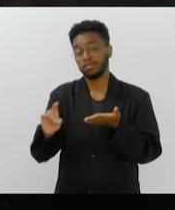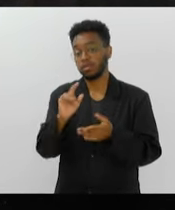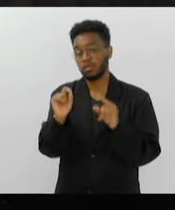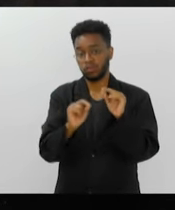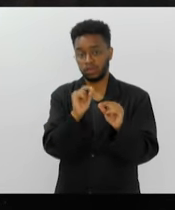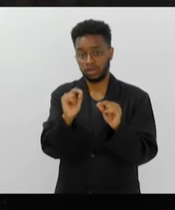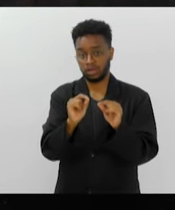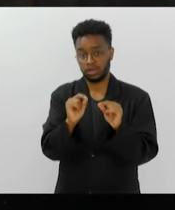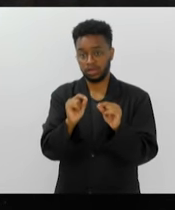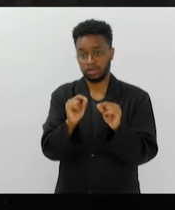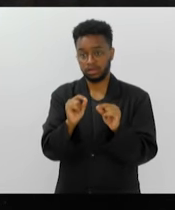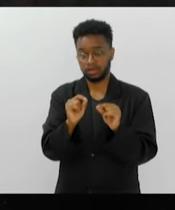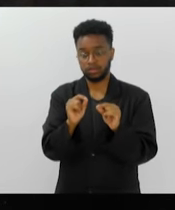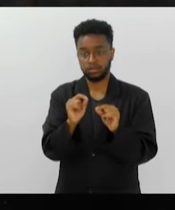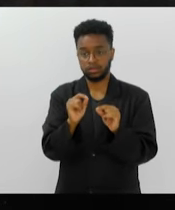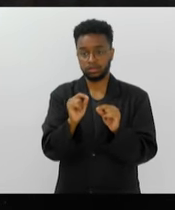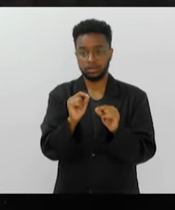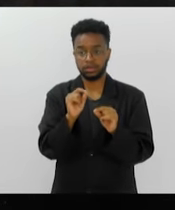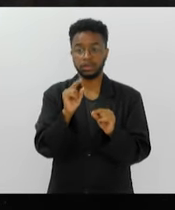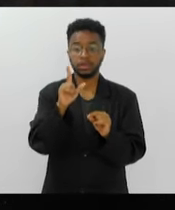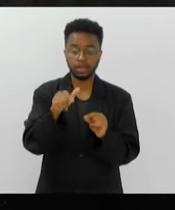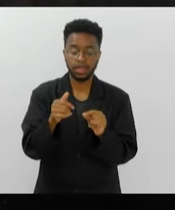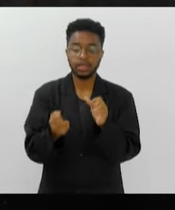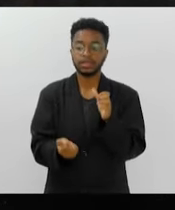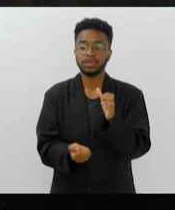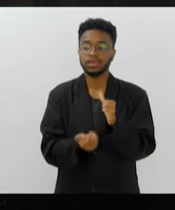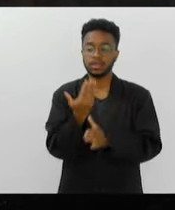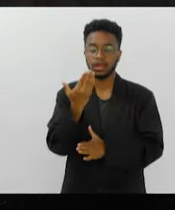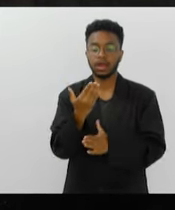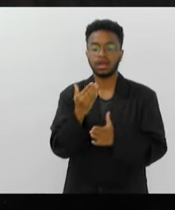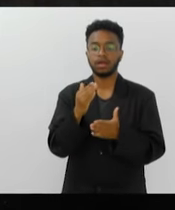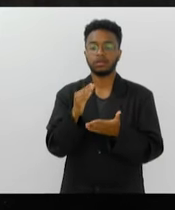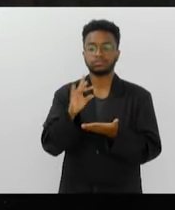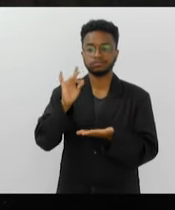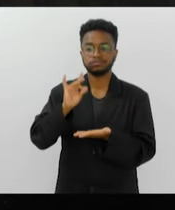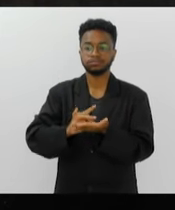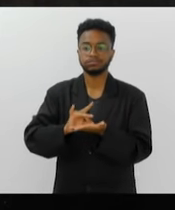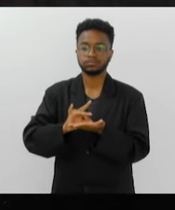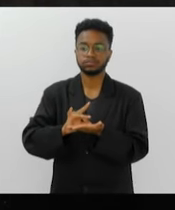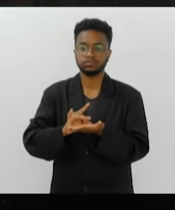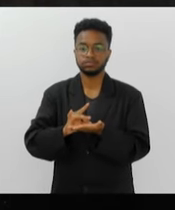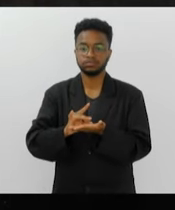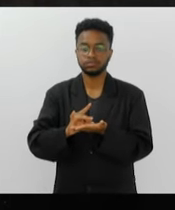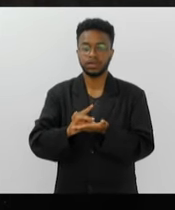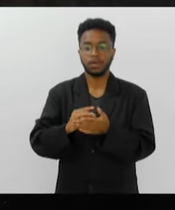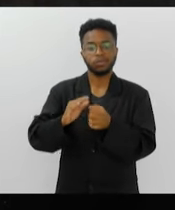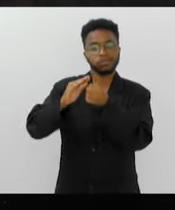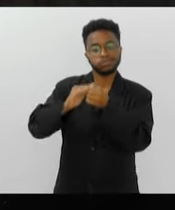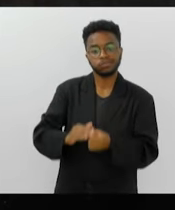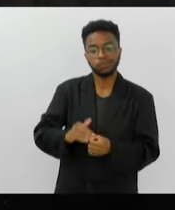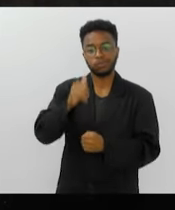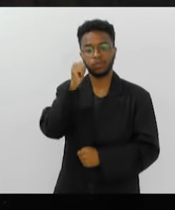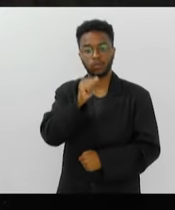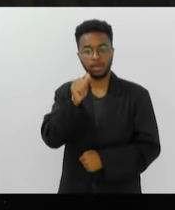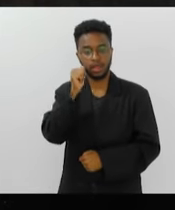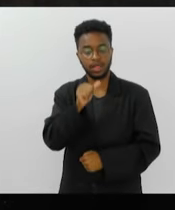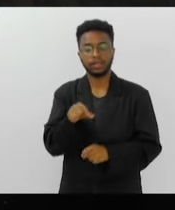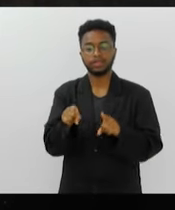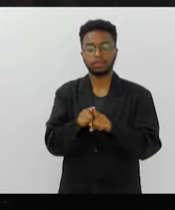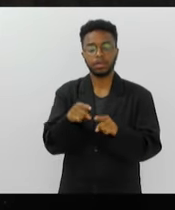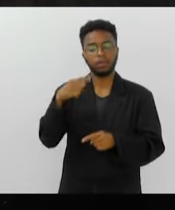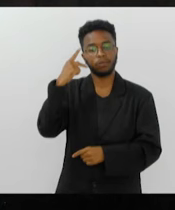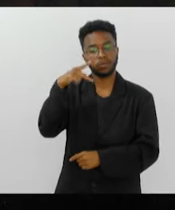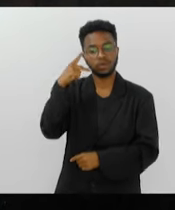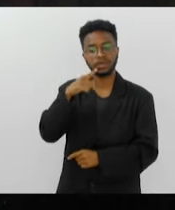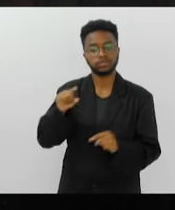o estabelecimento a legitimação da misoginia de uma política